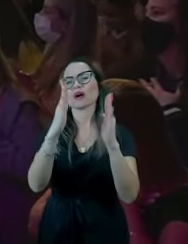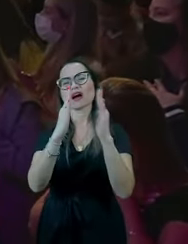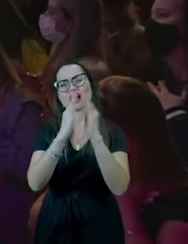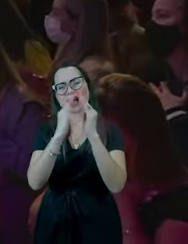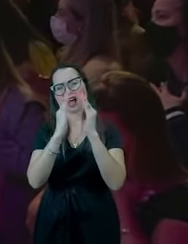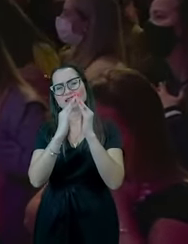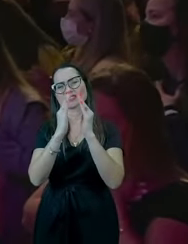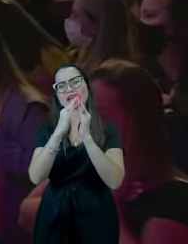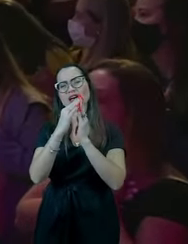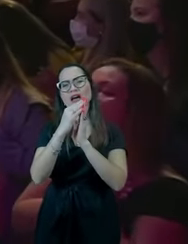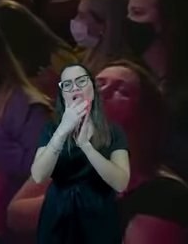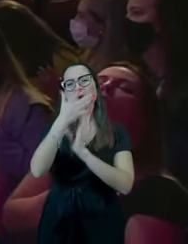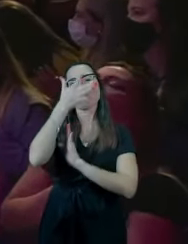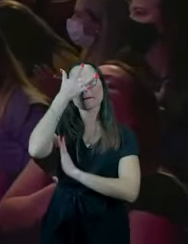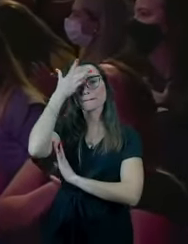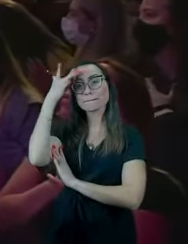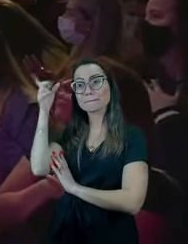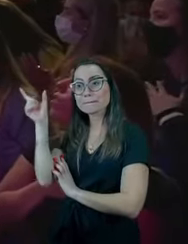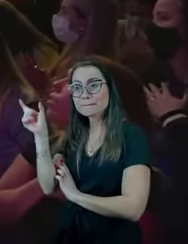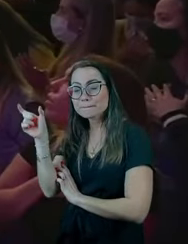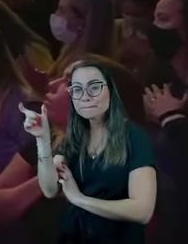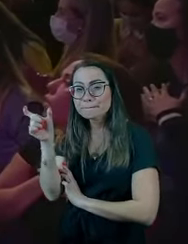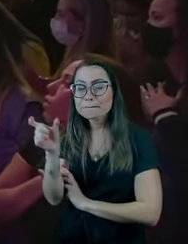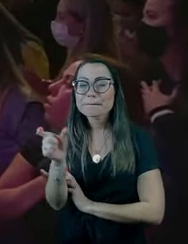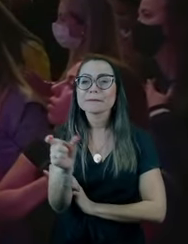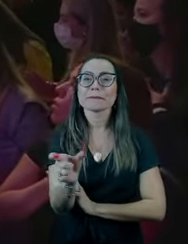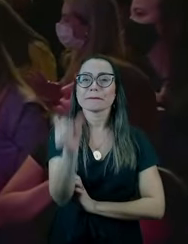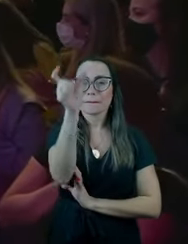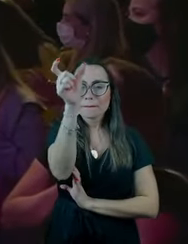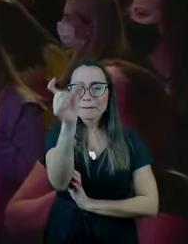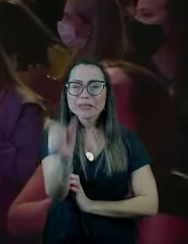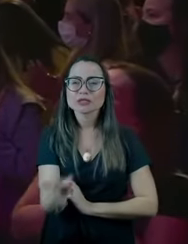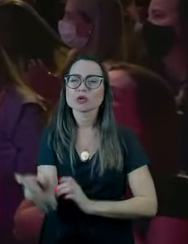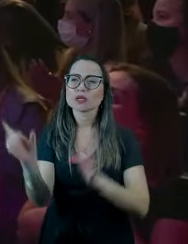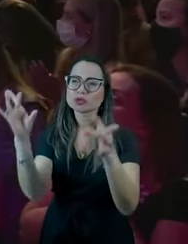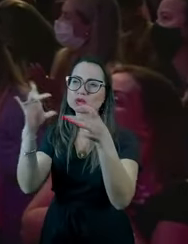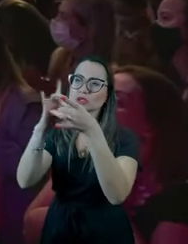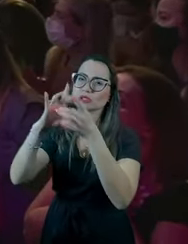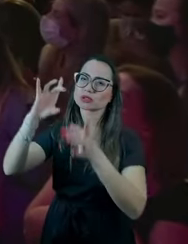pessoas conectadas com Deus, que te ajudem a carregar esse tempo.